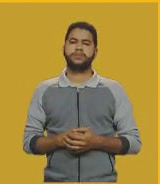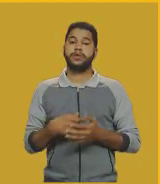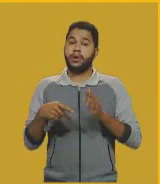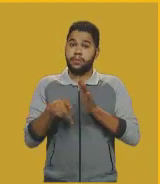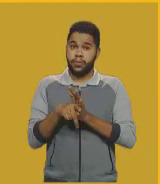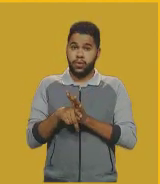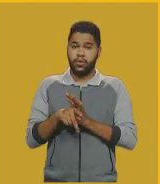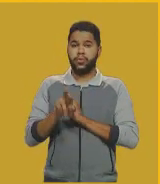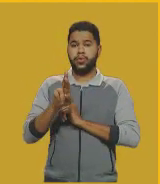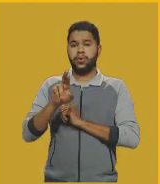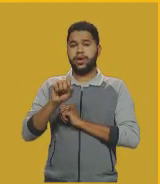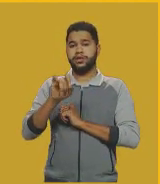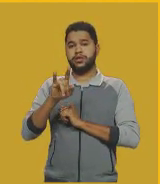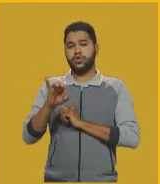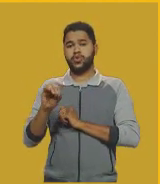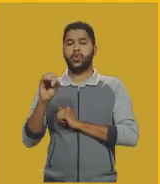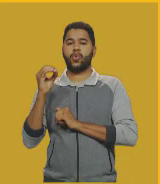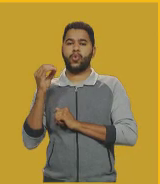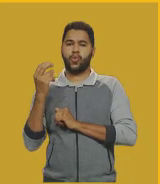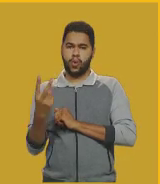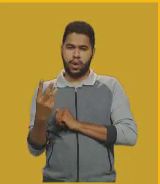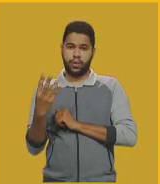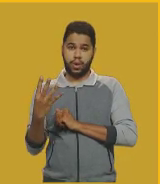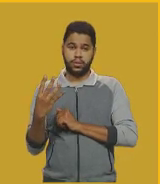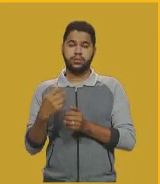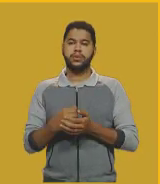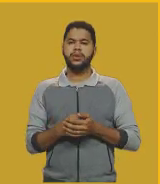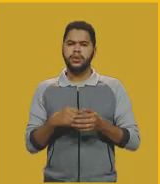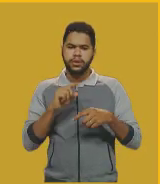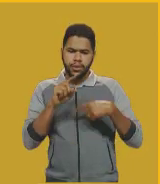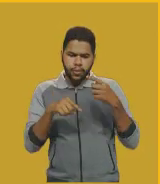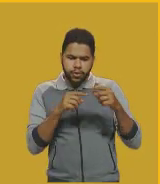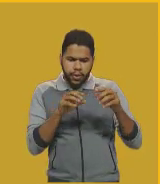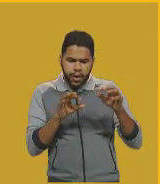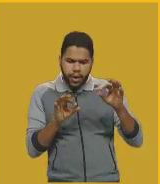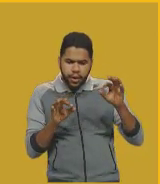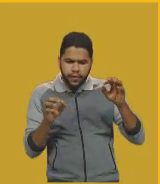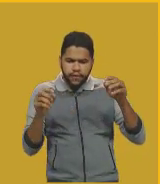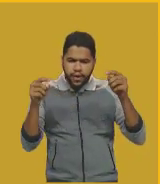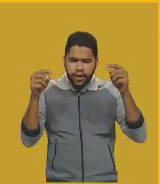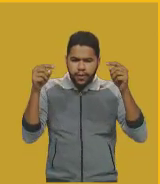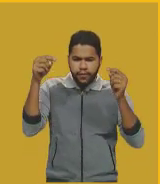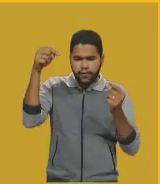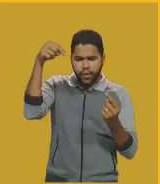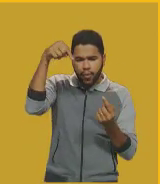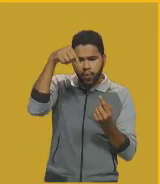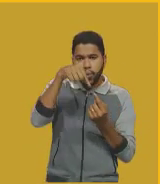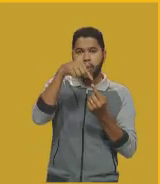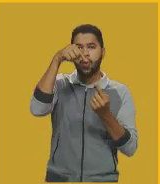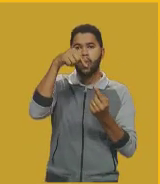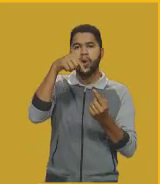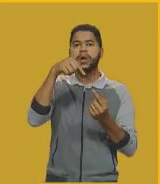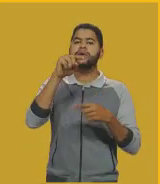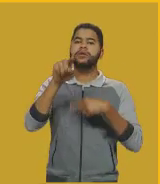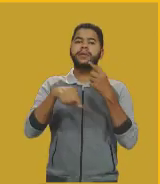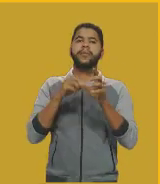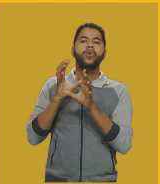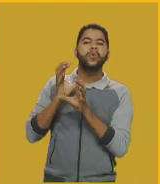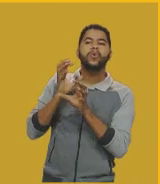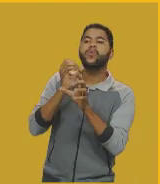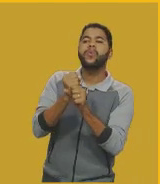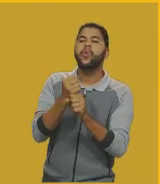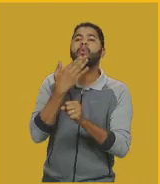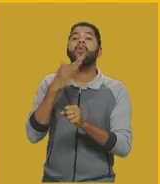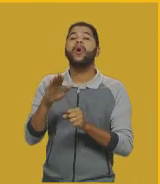no resistor 4. E aí, depois elas vão se encontrar e a gente acha a corrente total disponibilizada por